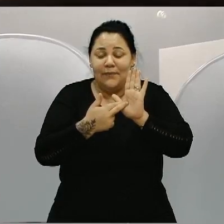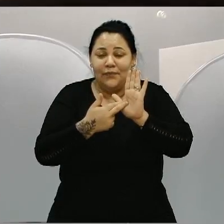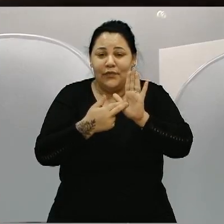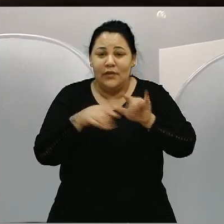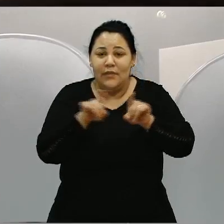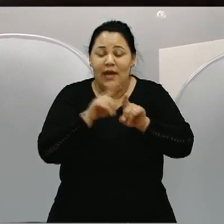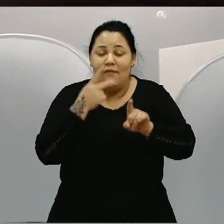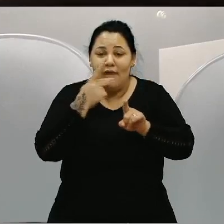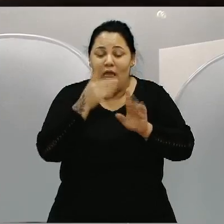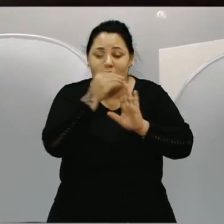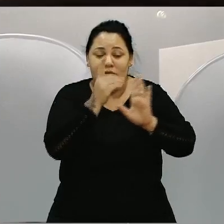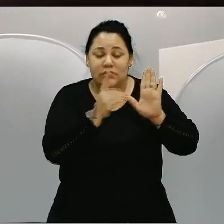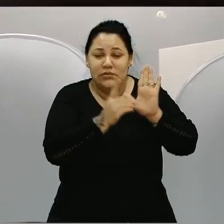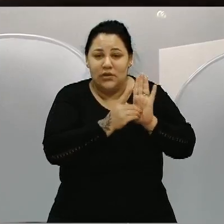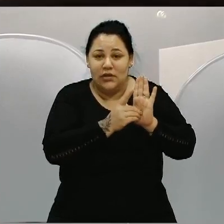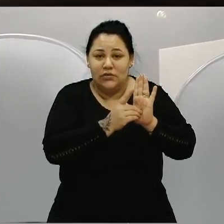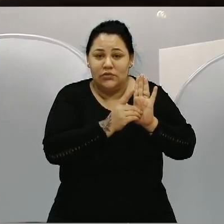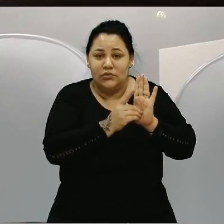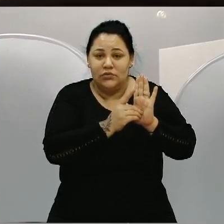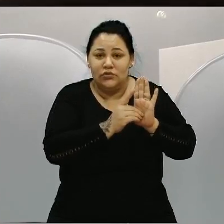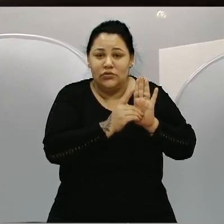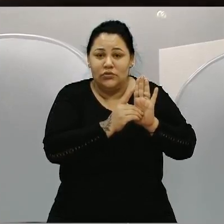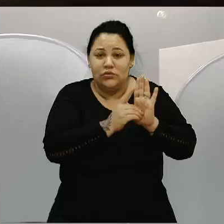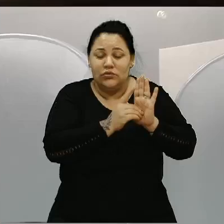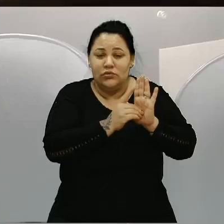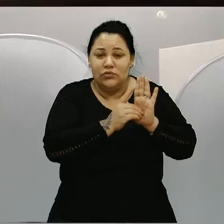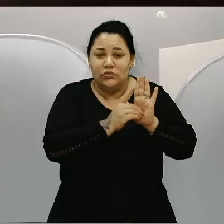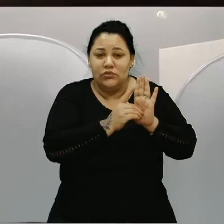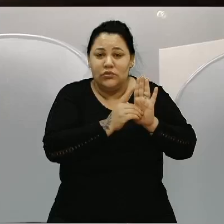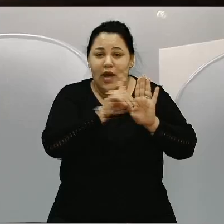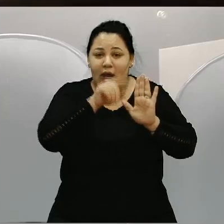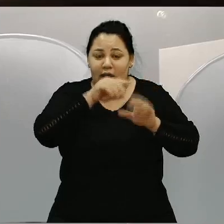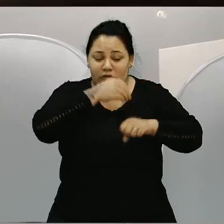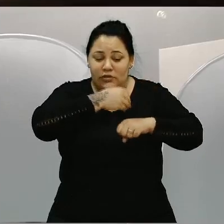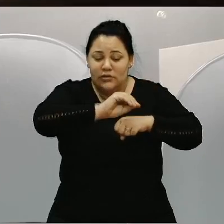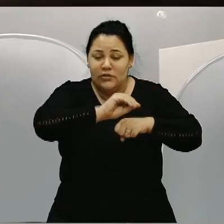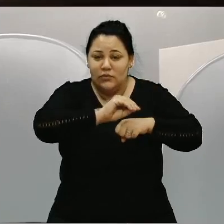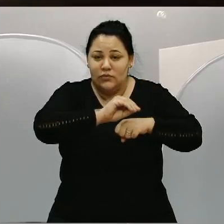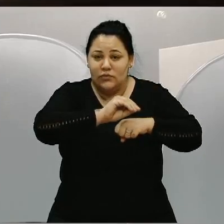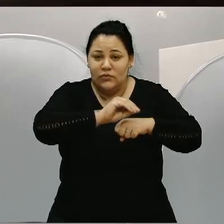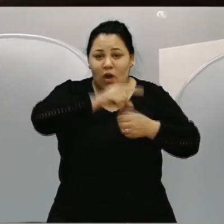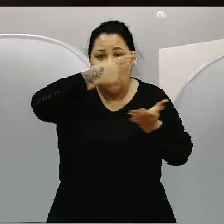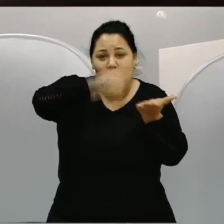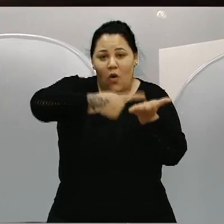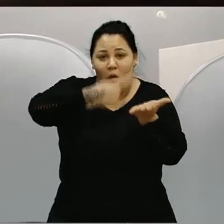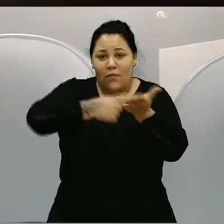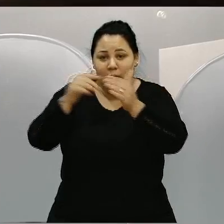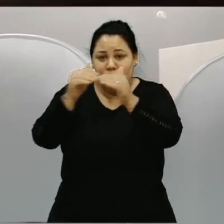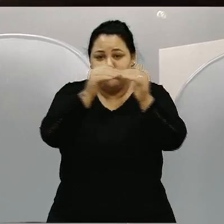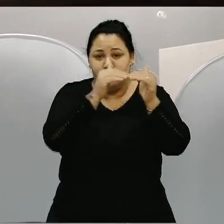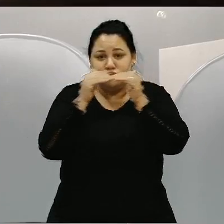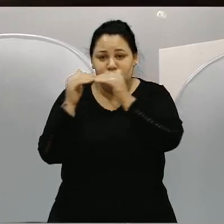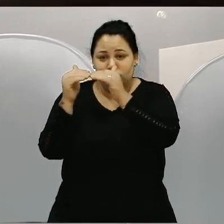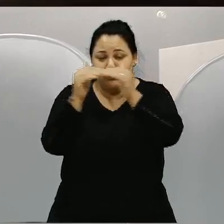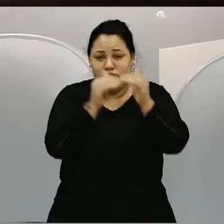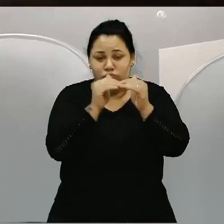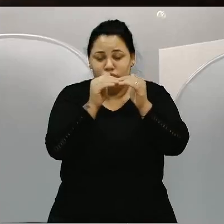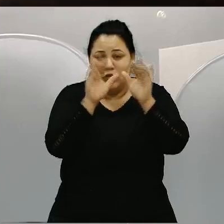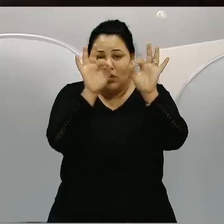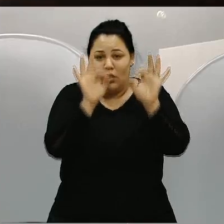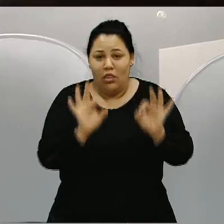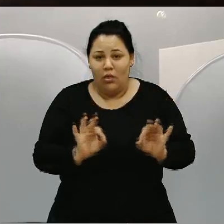decreto legislativo é a proposição destinada à deliberação do plenário sobre matérias de caráter